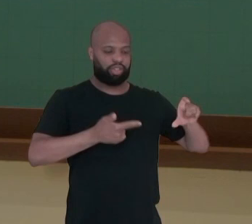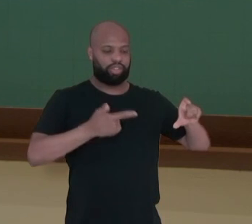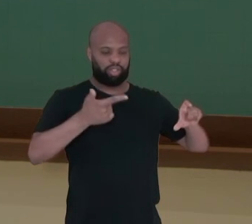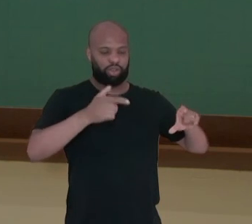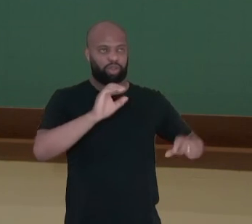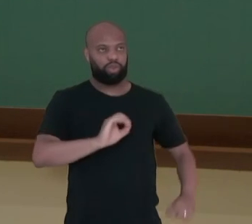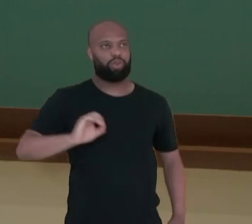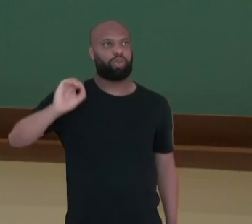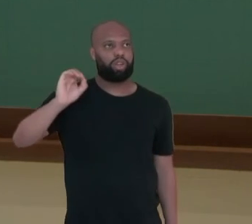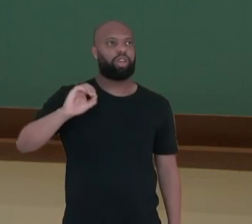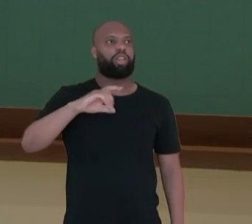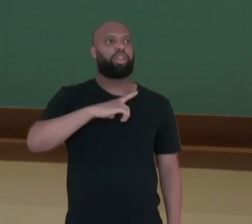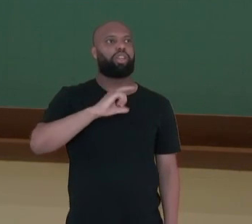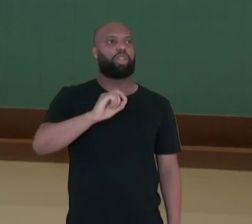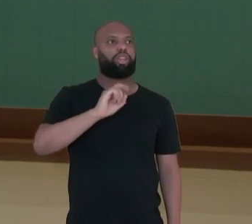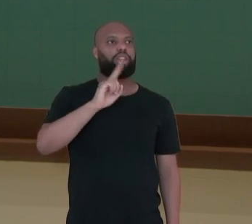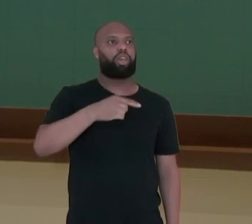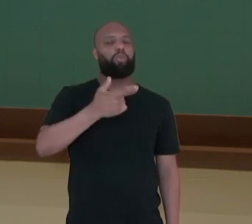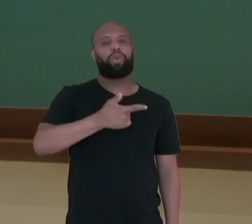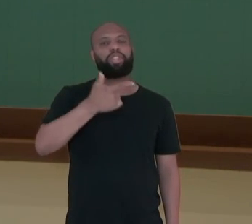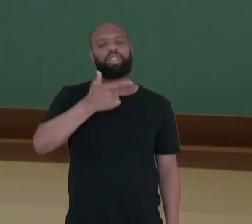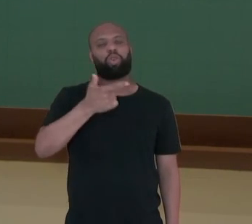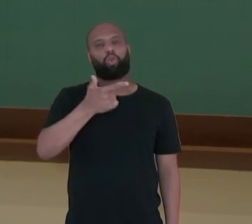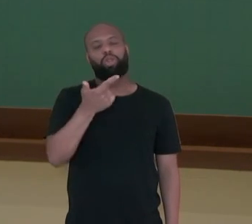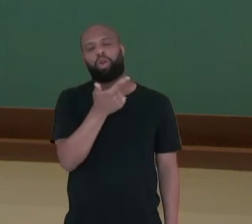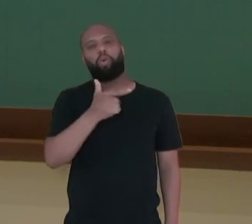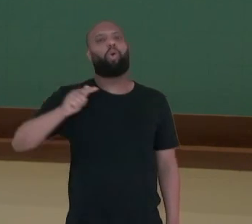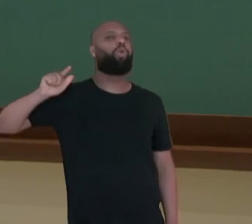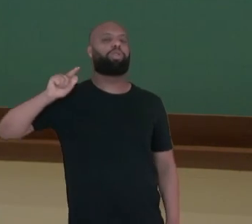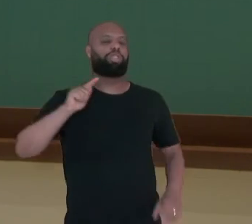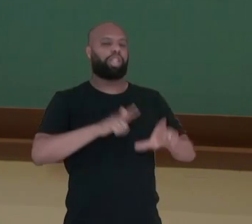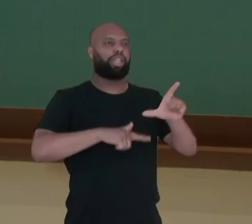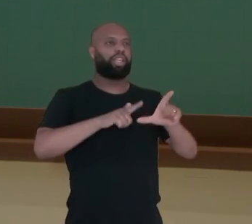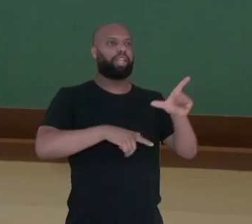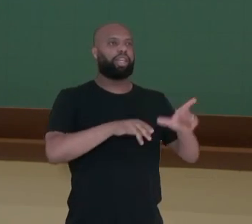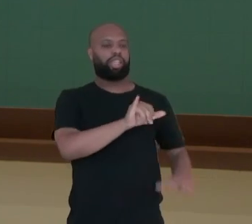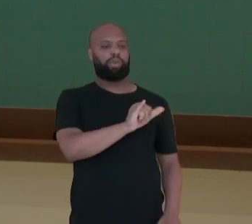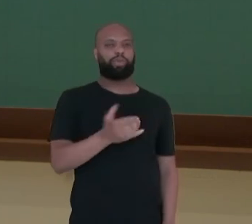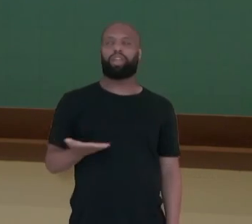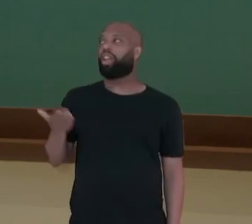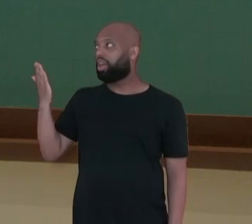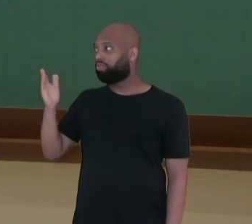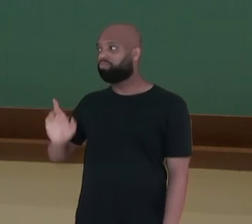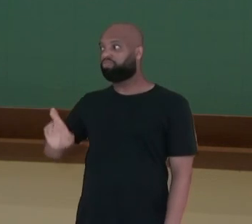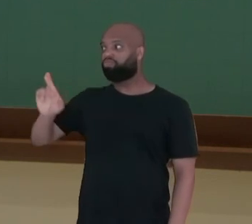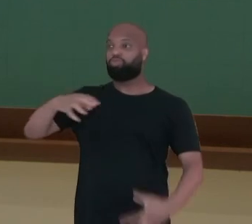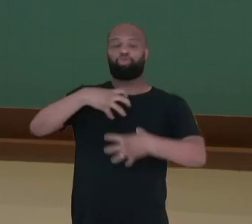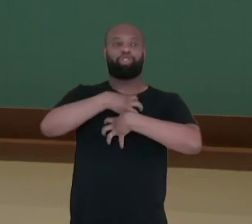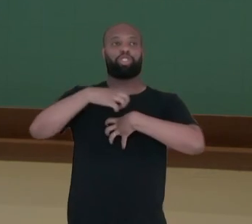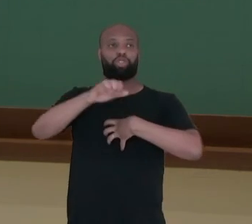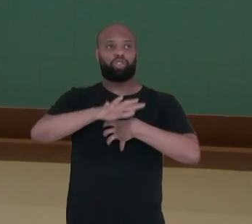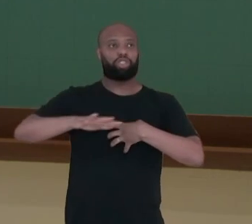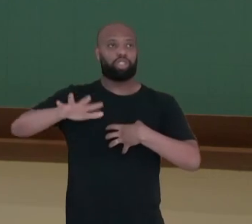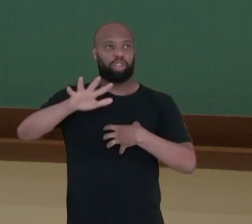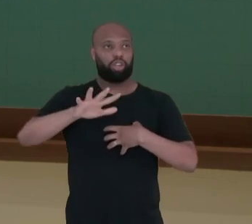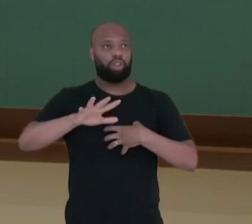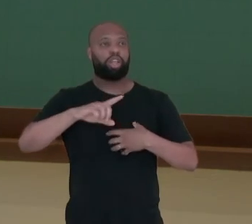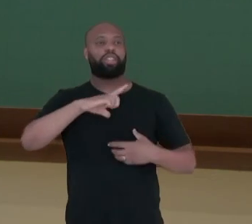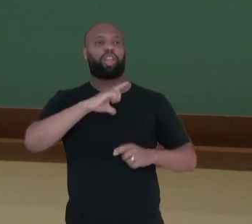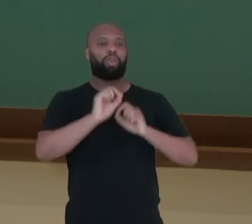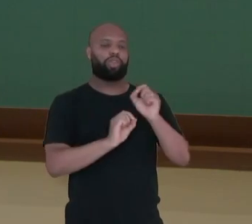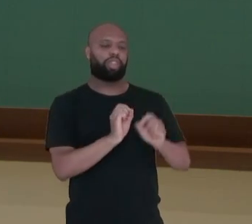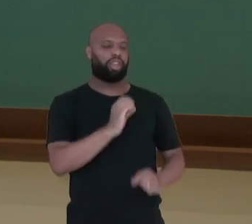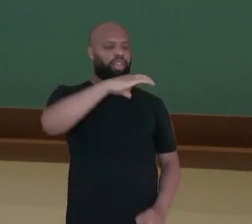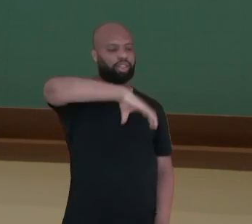a uma segunda variável, y. Essa é a representação. Com